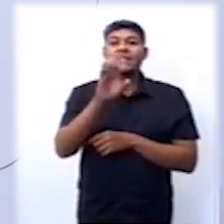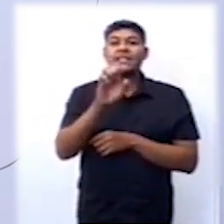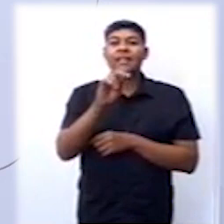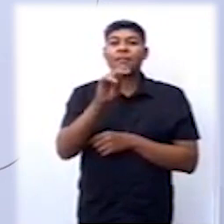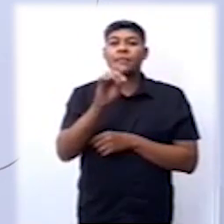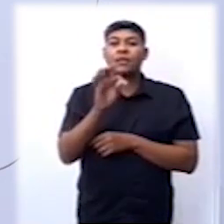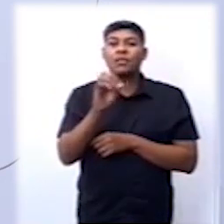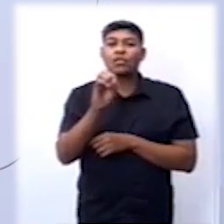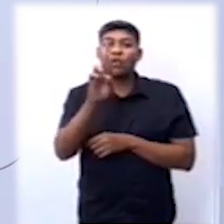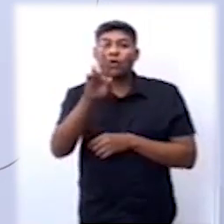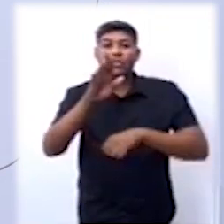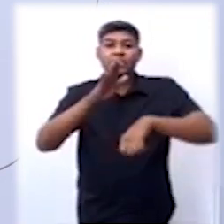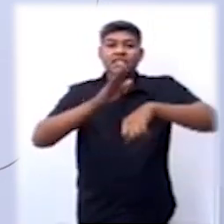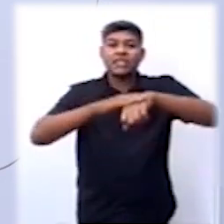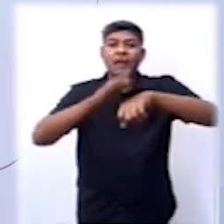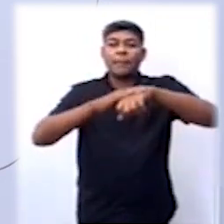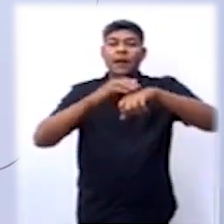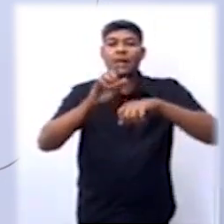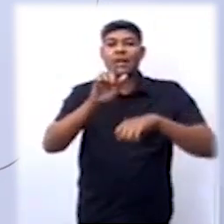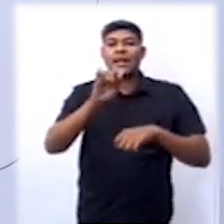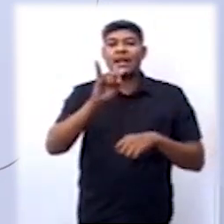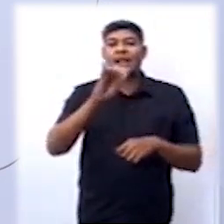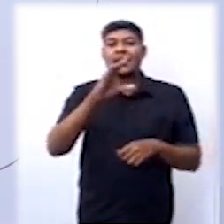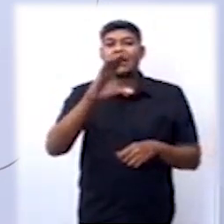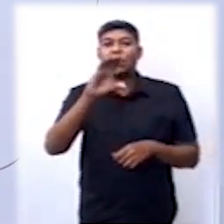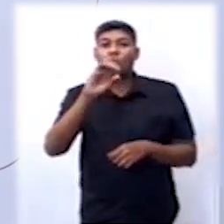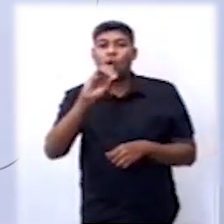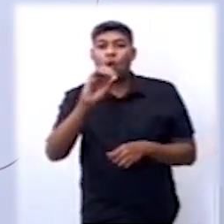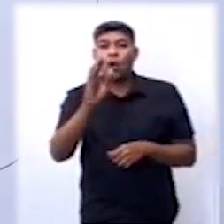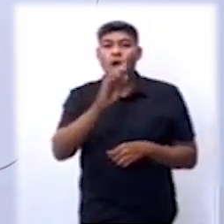chama de glicoproteínas.